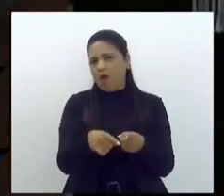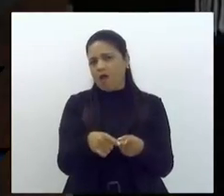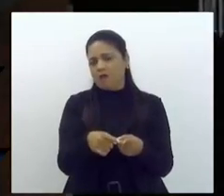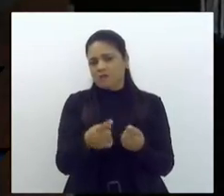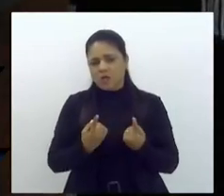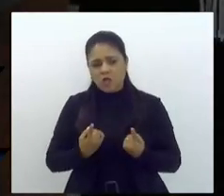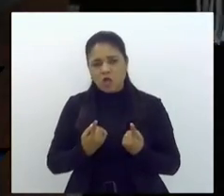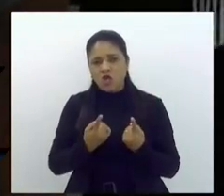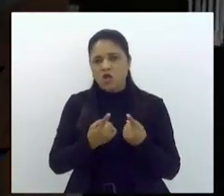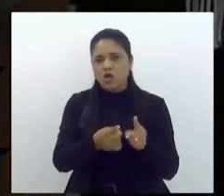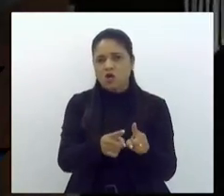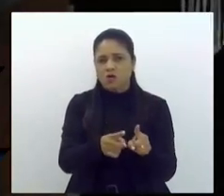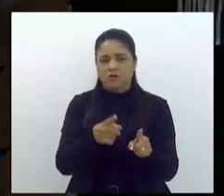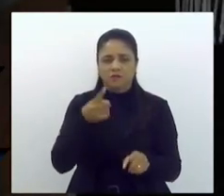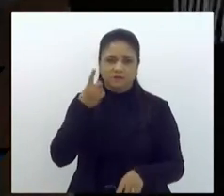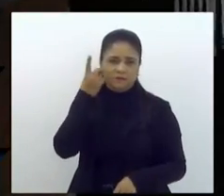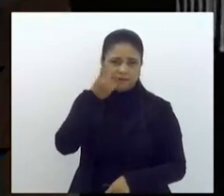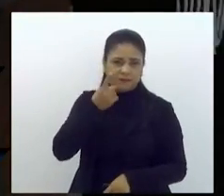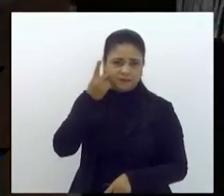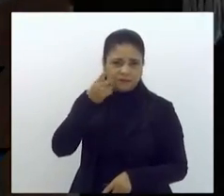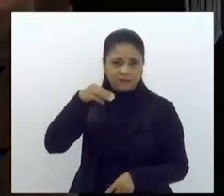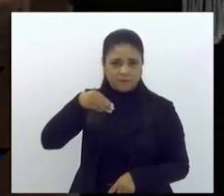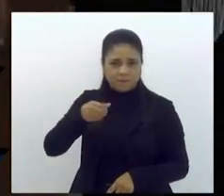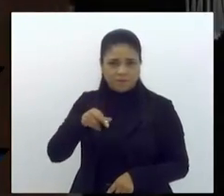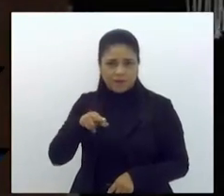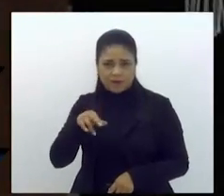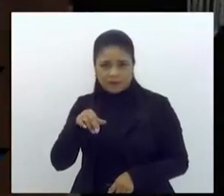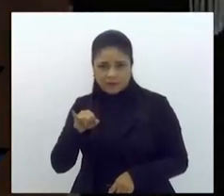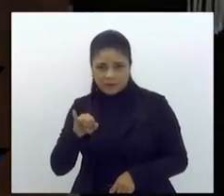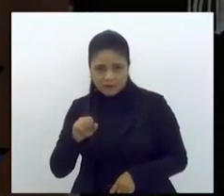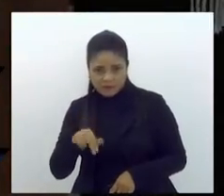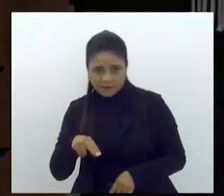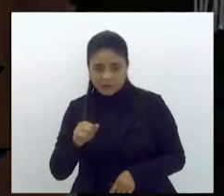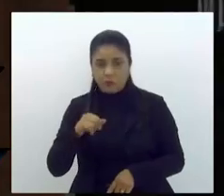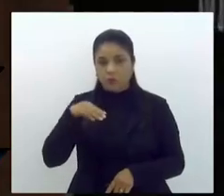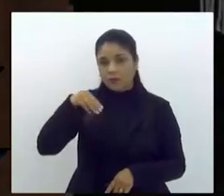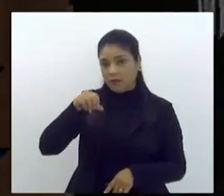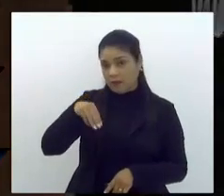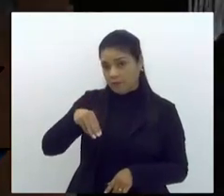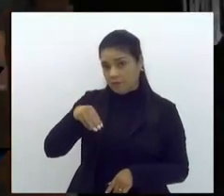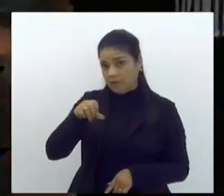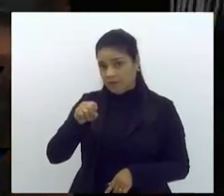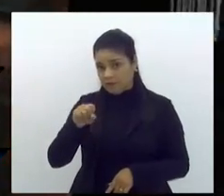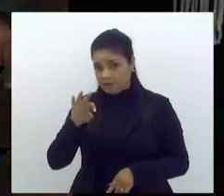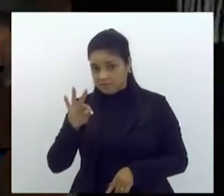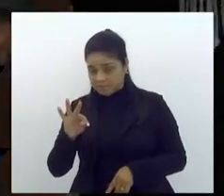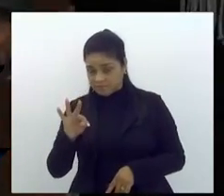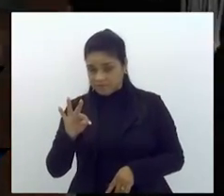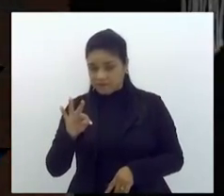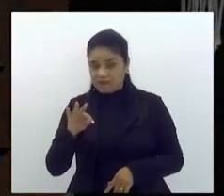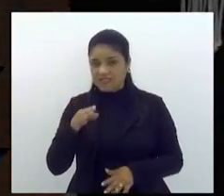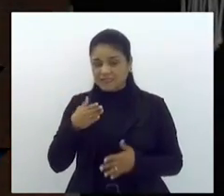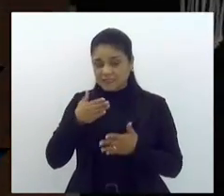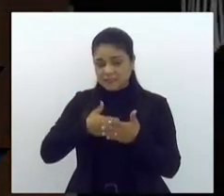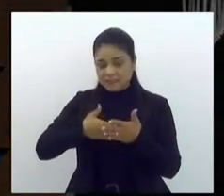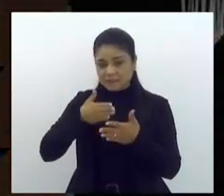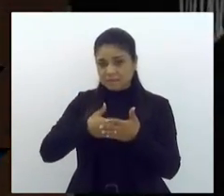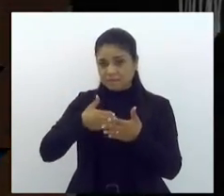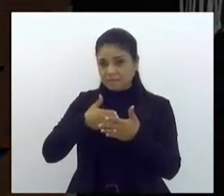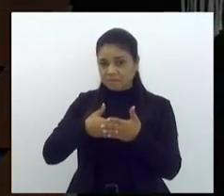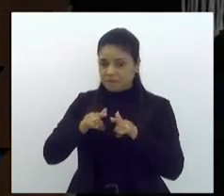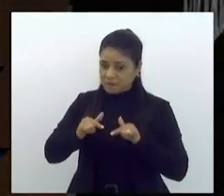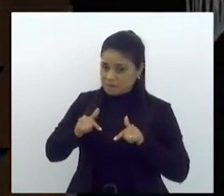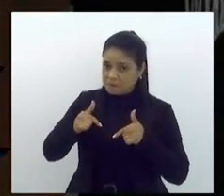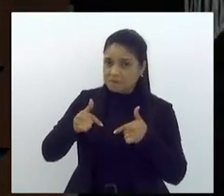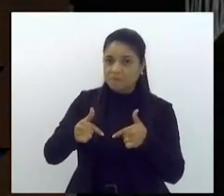atacando a deputada Marina do MST querendo impedir que ela Exerça o seu mandato